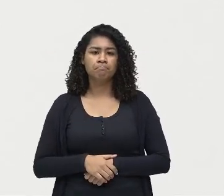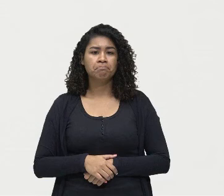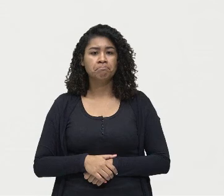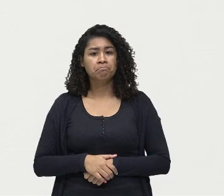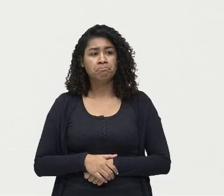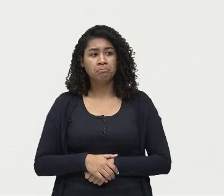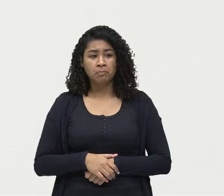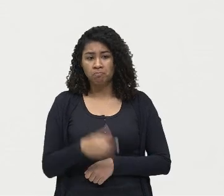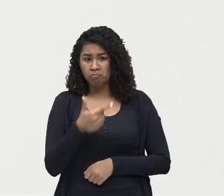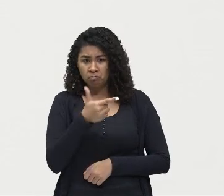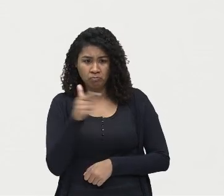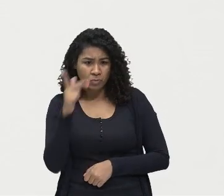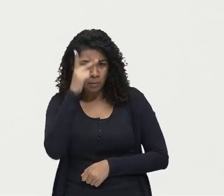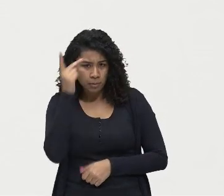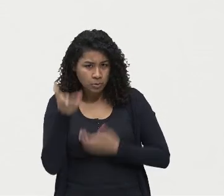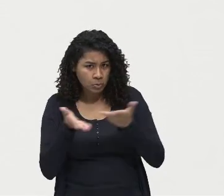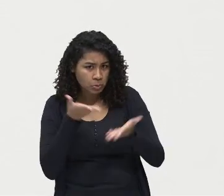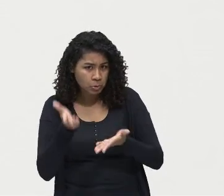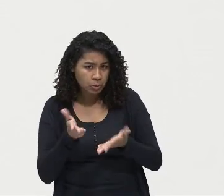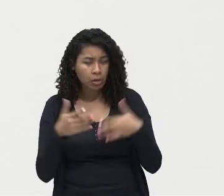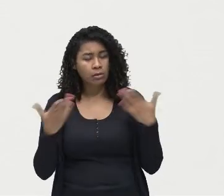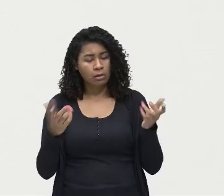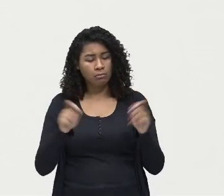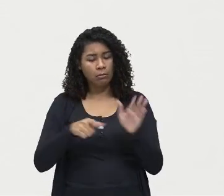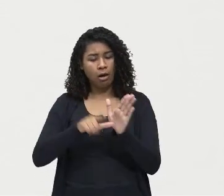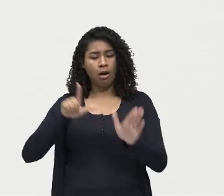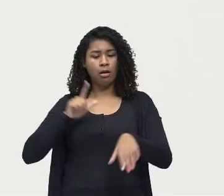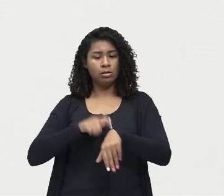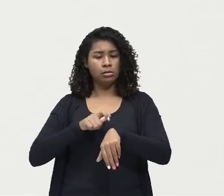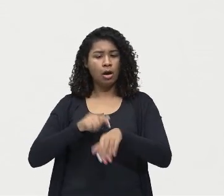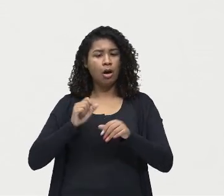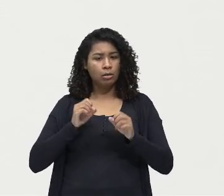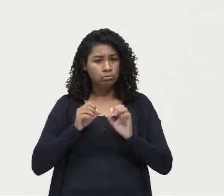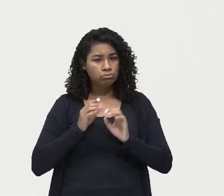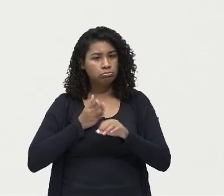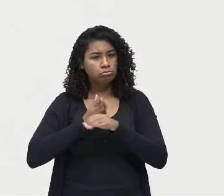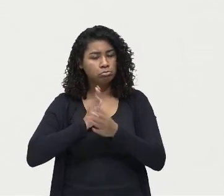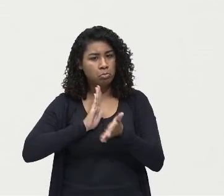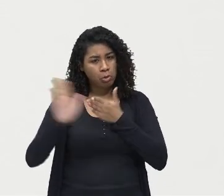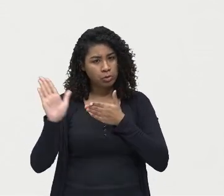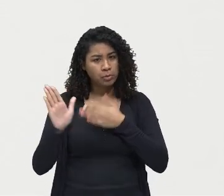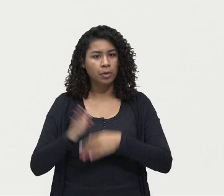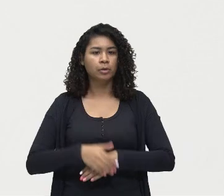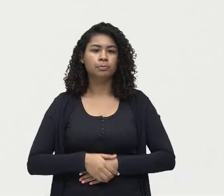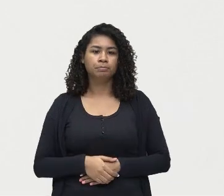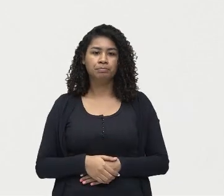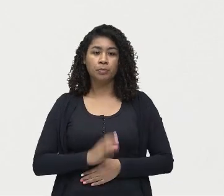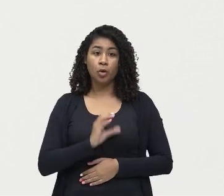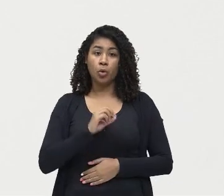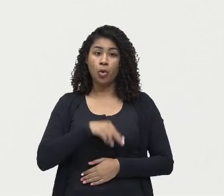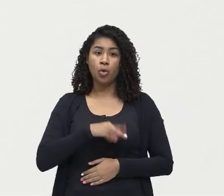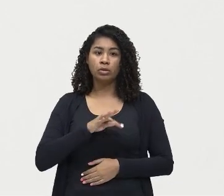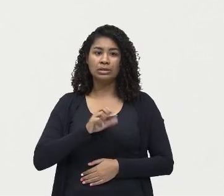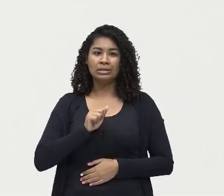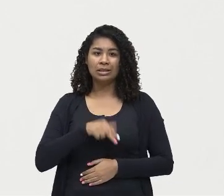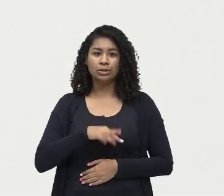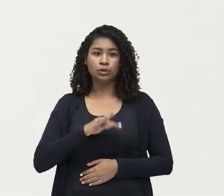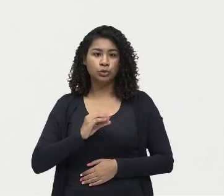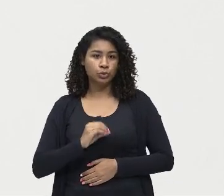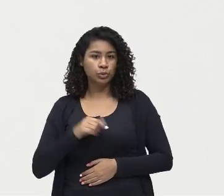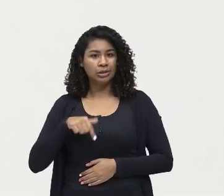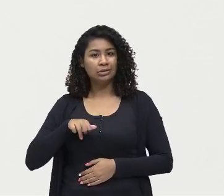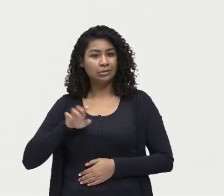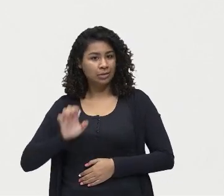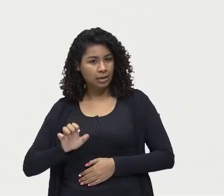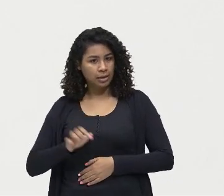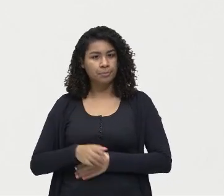mais cedo. E, embora não conhecesse ninguém na cidade, olha aí, olha que interessante. Então, a